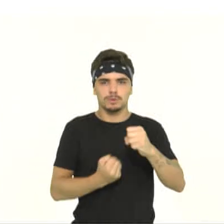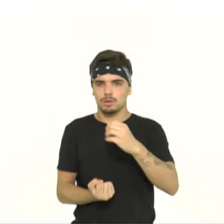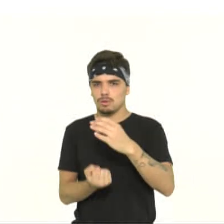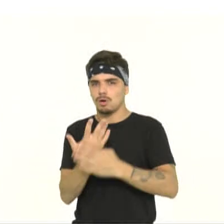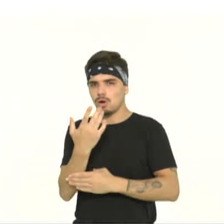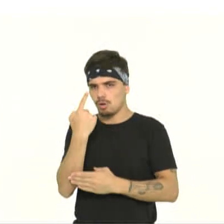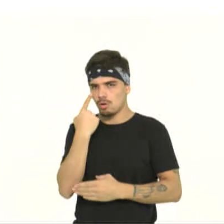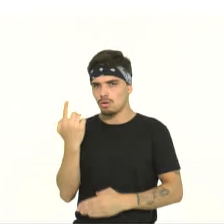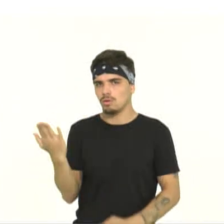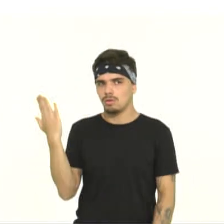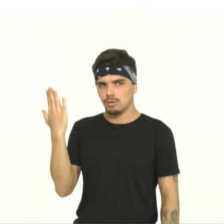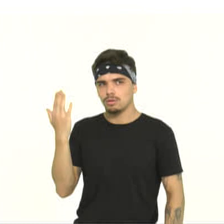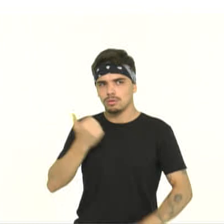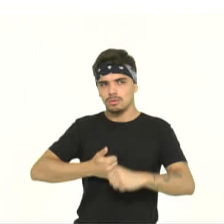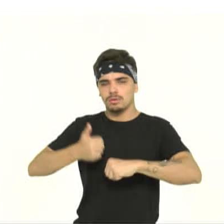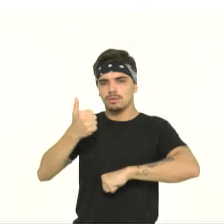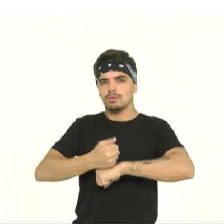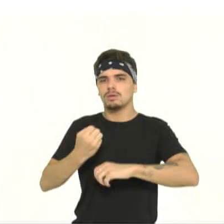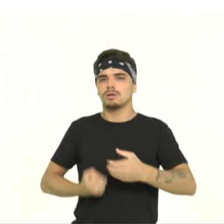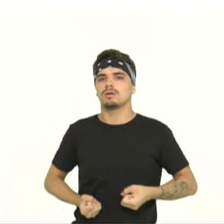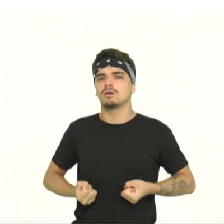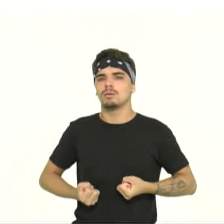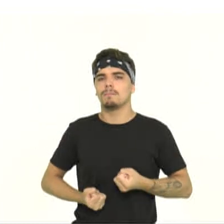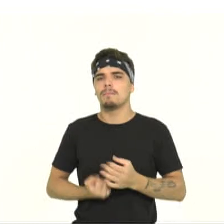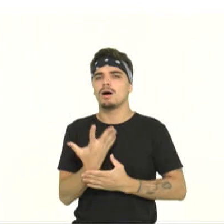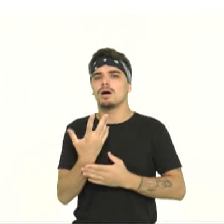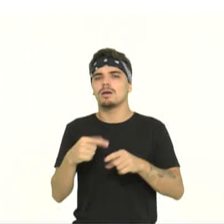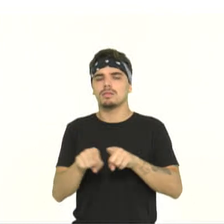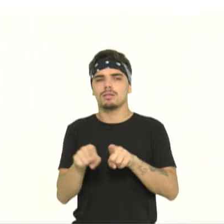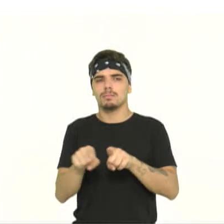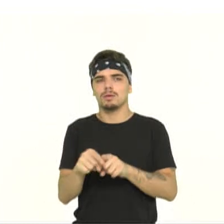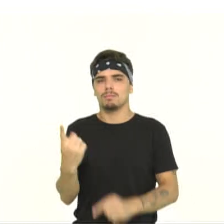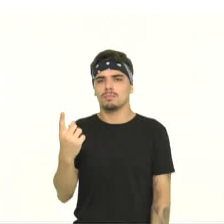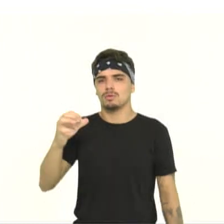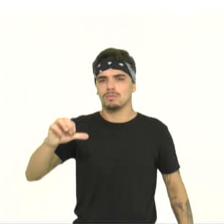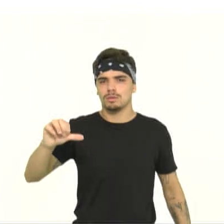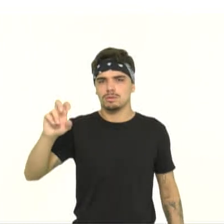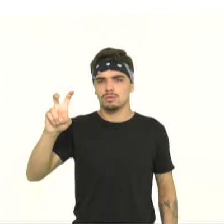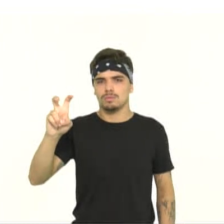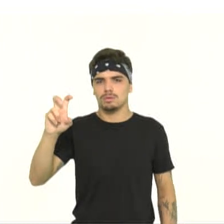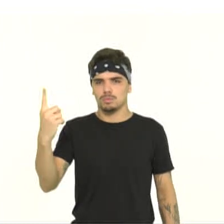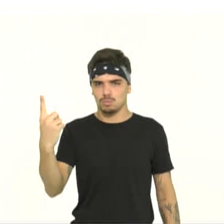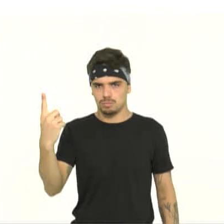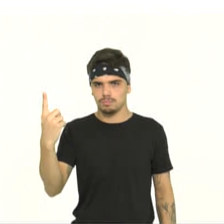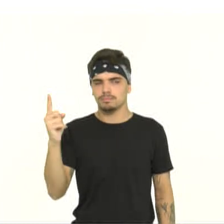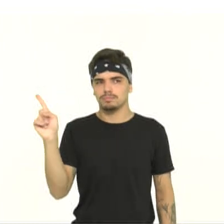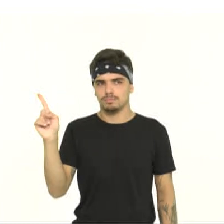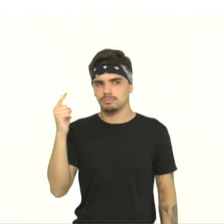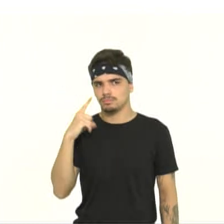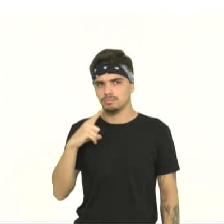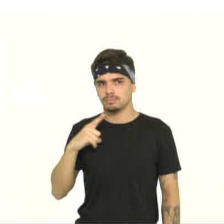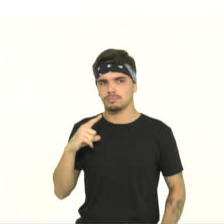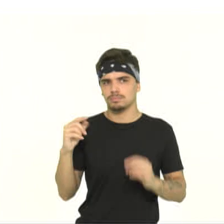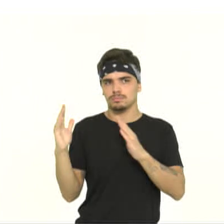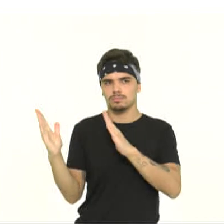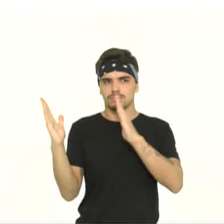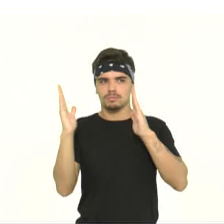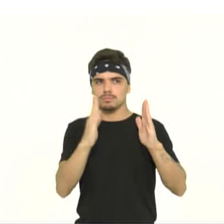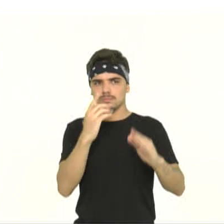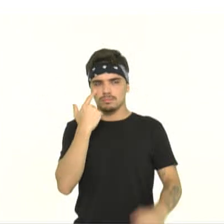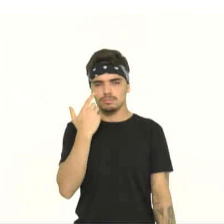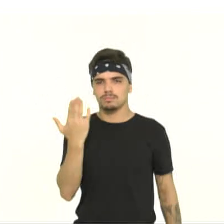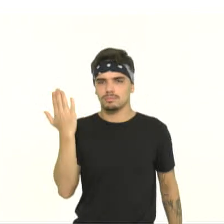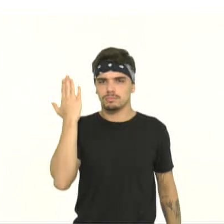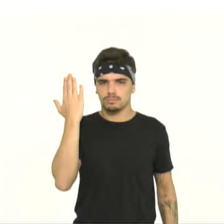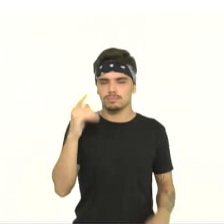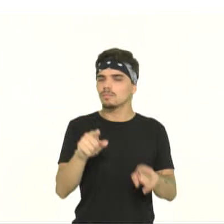Totalitarismo, Antissemitismo, Imperialismo e Totalitarismo, de 1951. Essa obra está aqui no cantinho da sua tela.